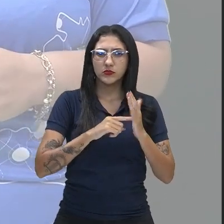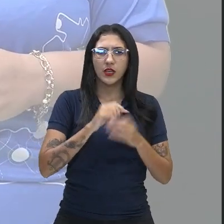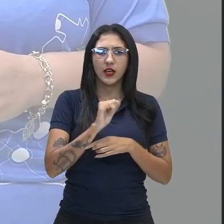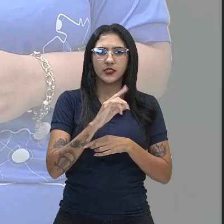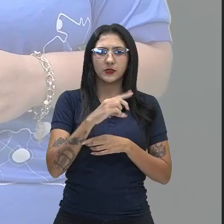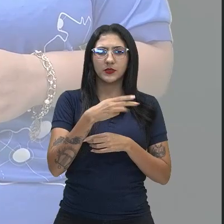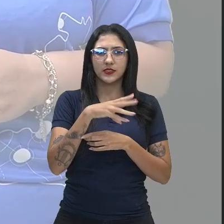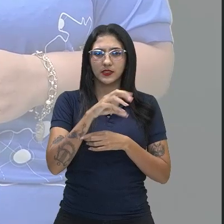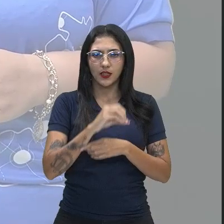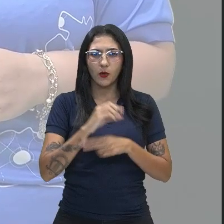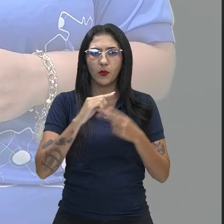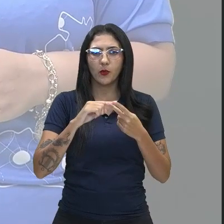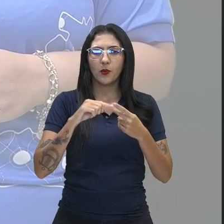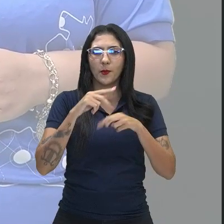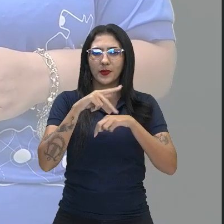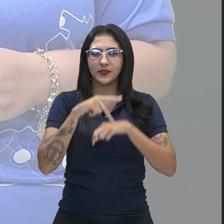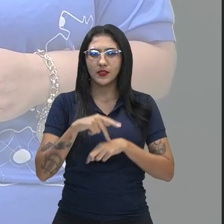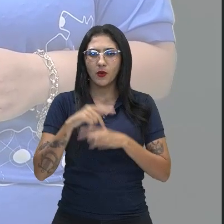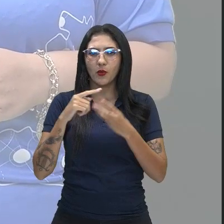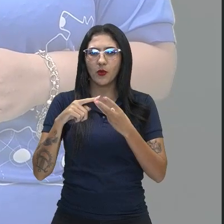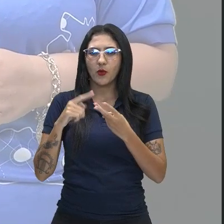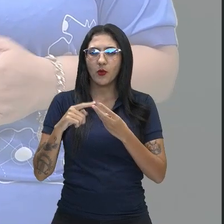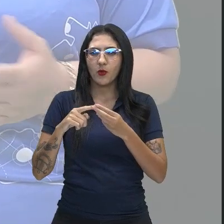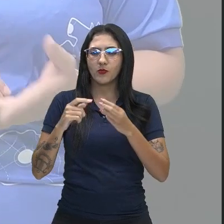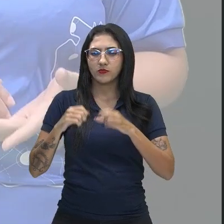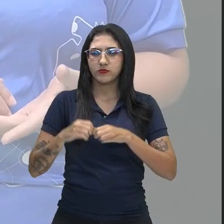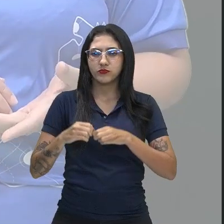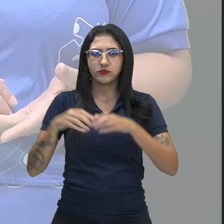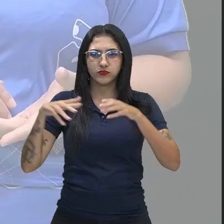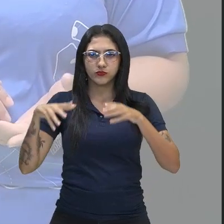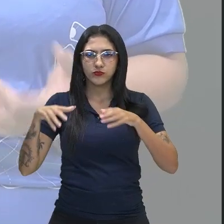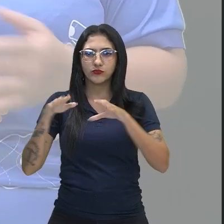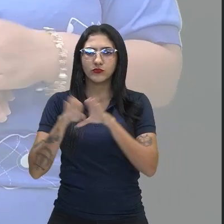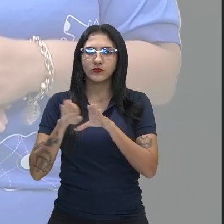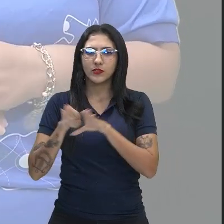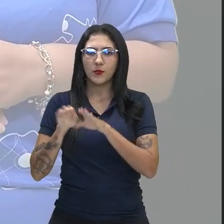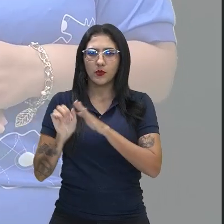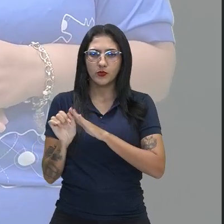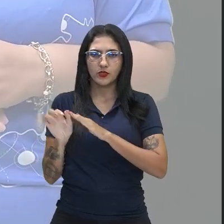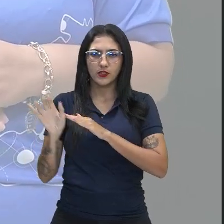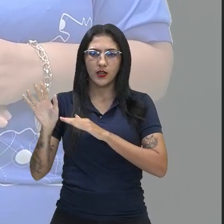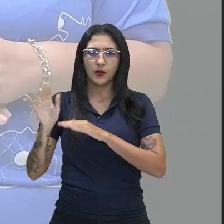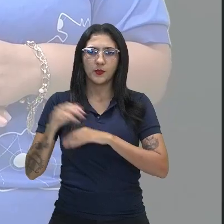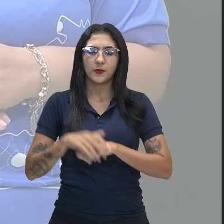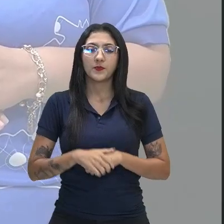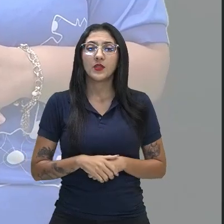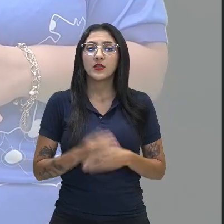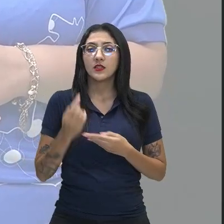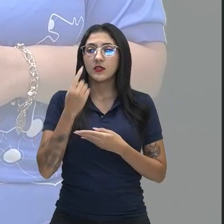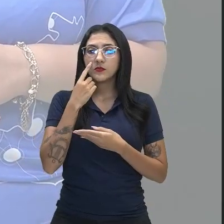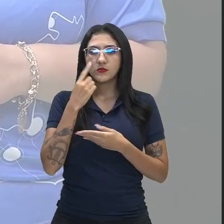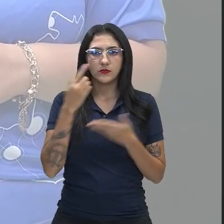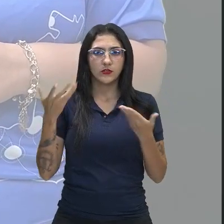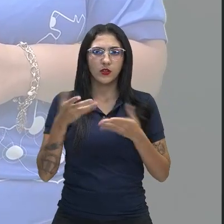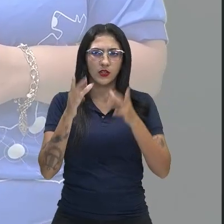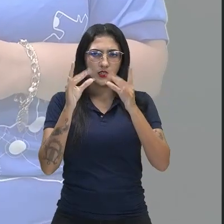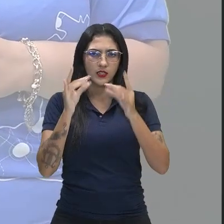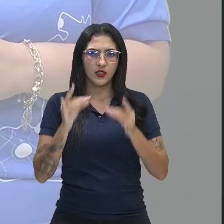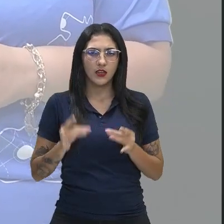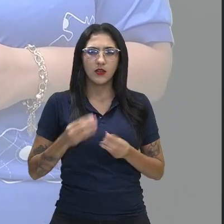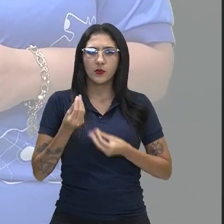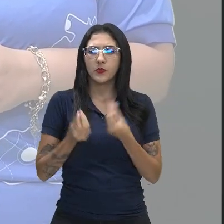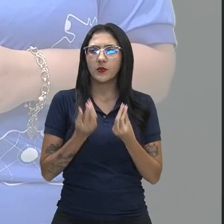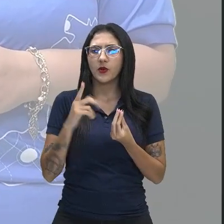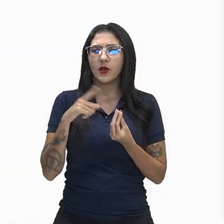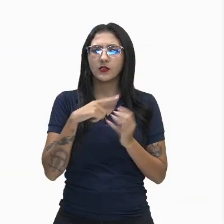a compressão, a combustão, a explosão e o escape. Então, vamos observar aí quais são os componentes